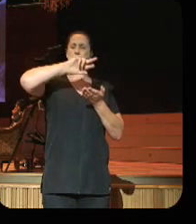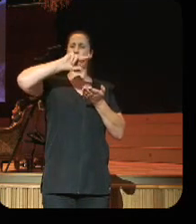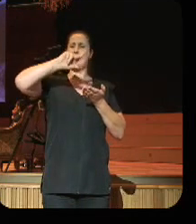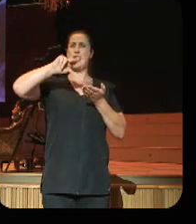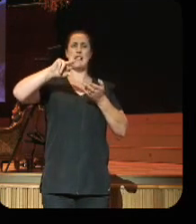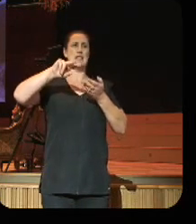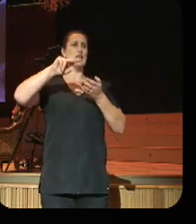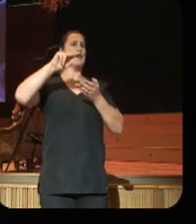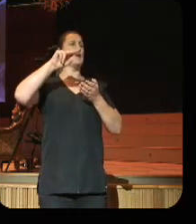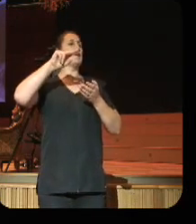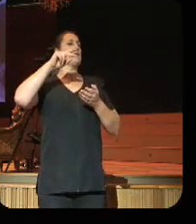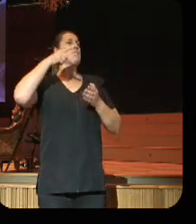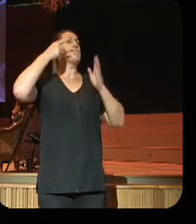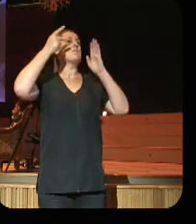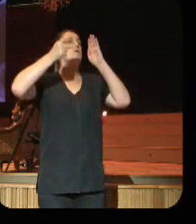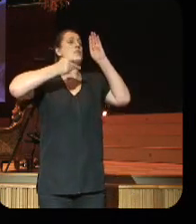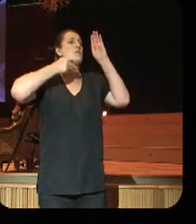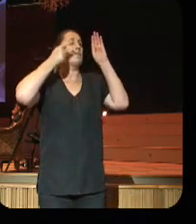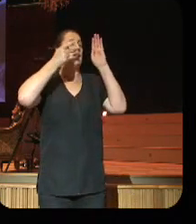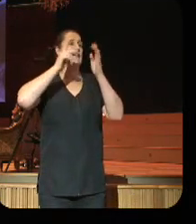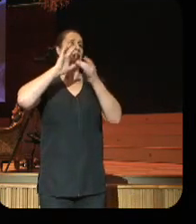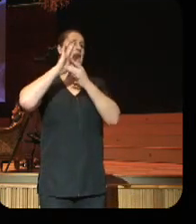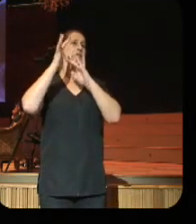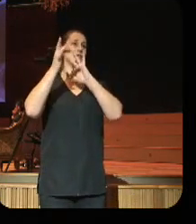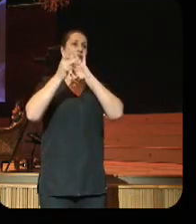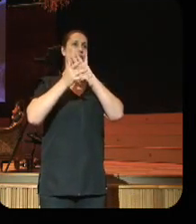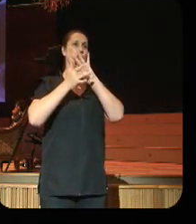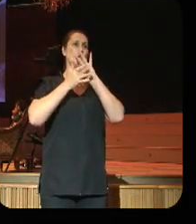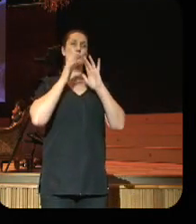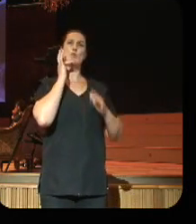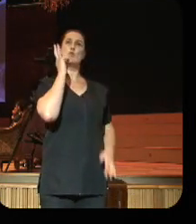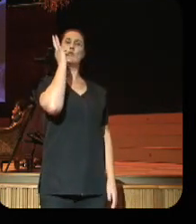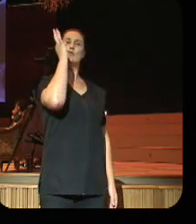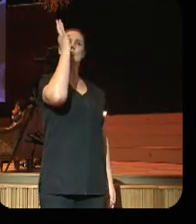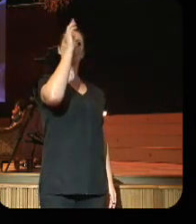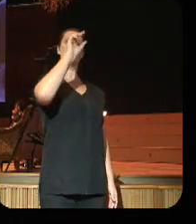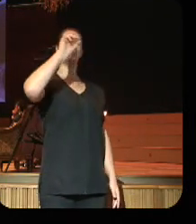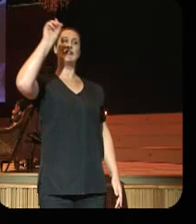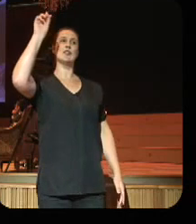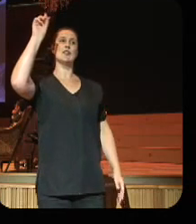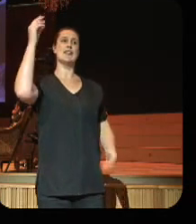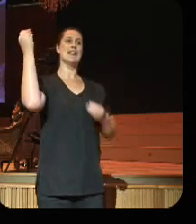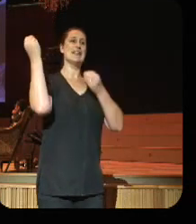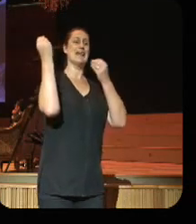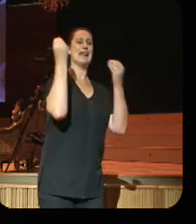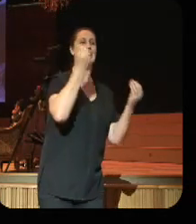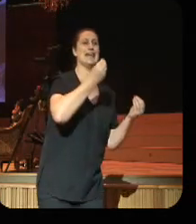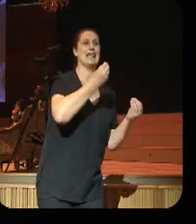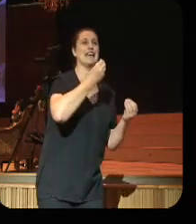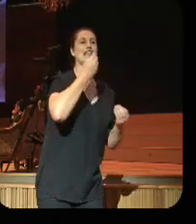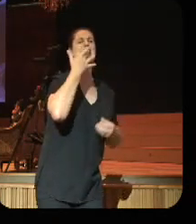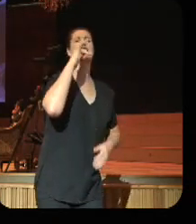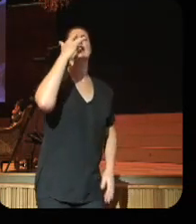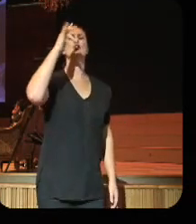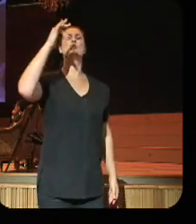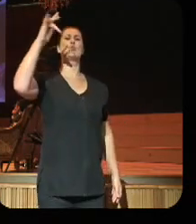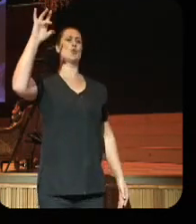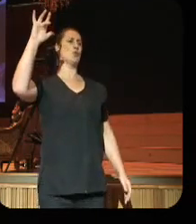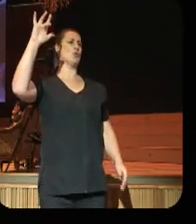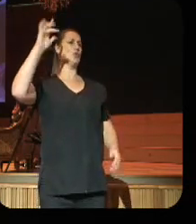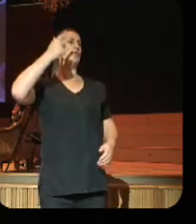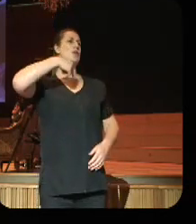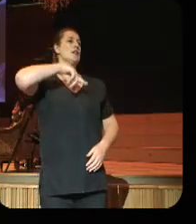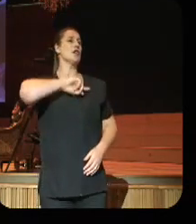que afirmava que um dia Deus nos daria os tesouros escondidos para que